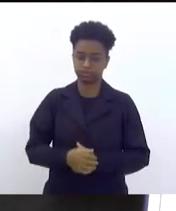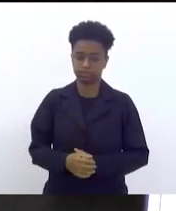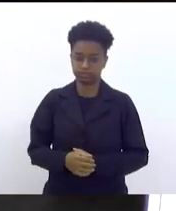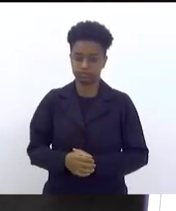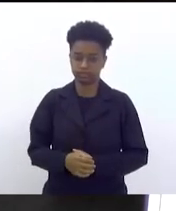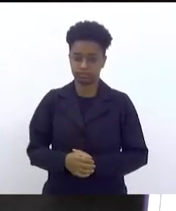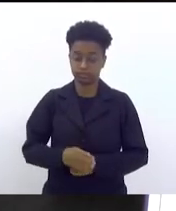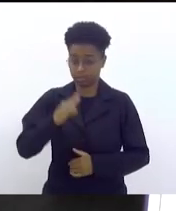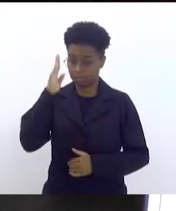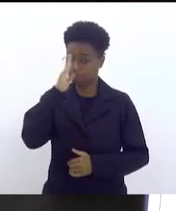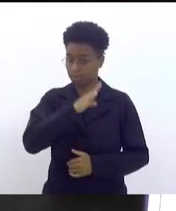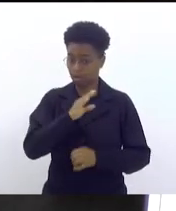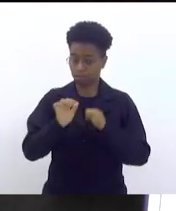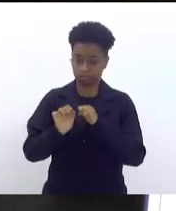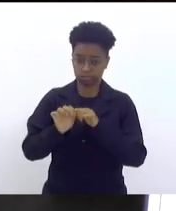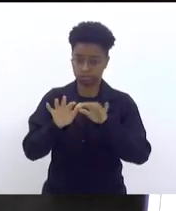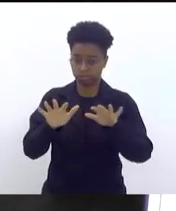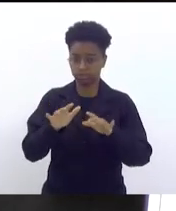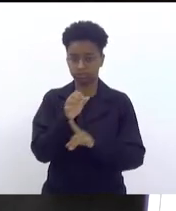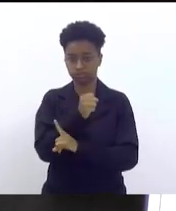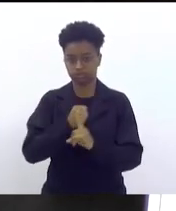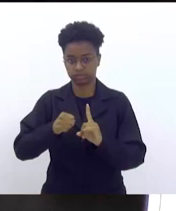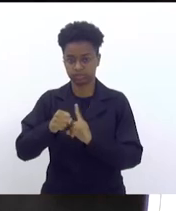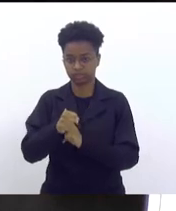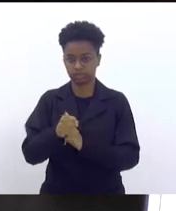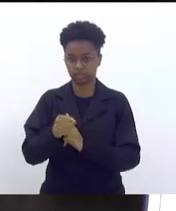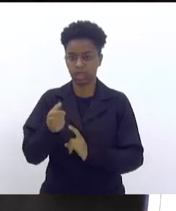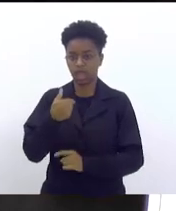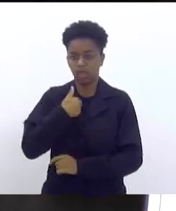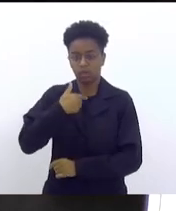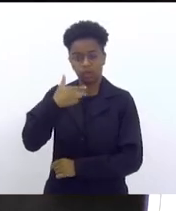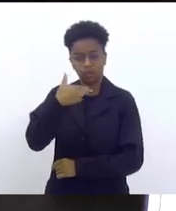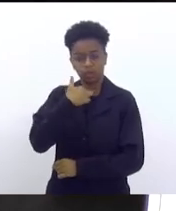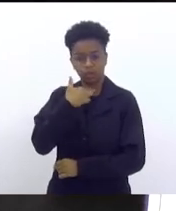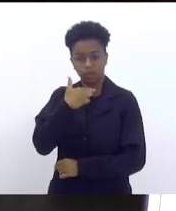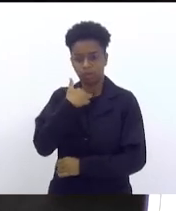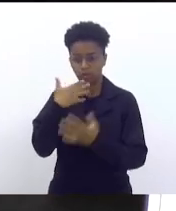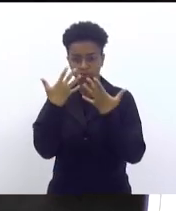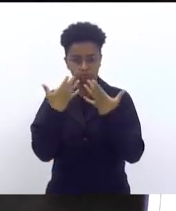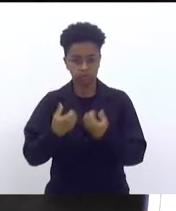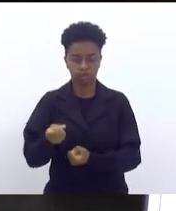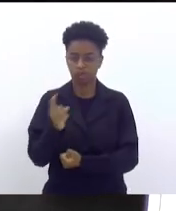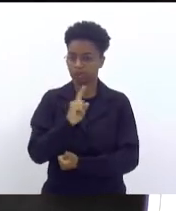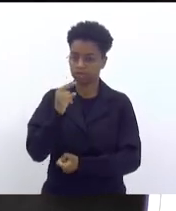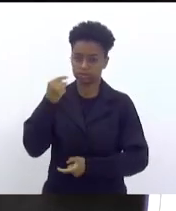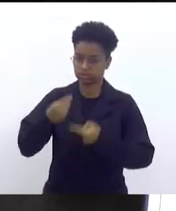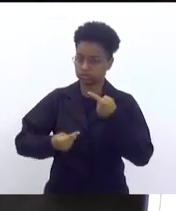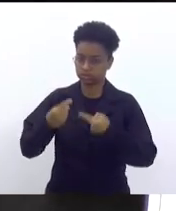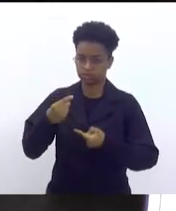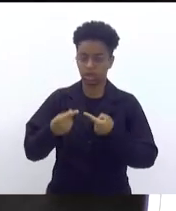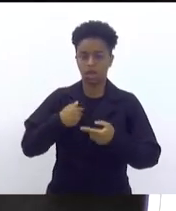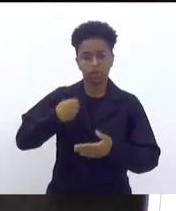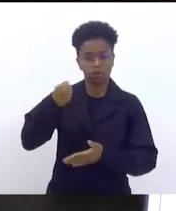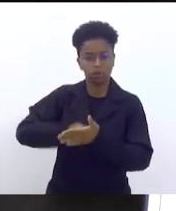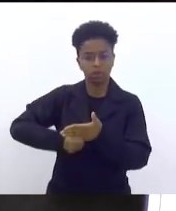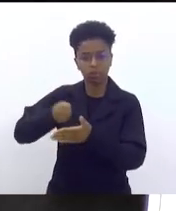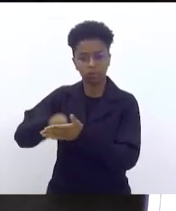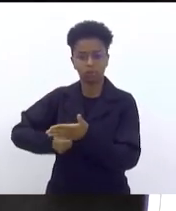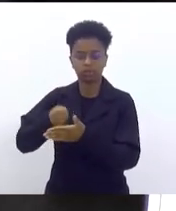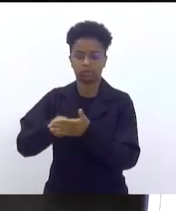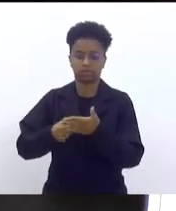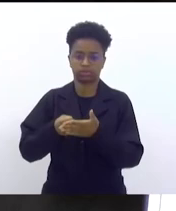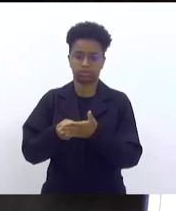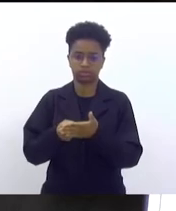maléficas esta sociedade eu não posso e não vou aceitar uma discussão não vou aceitar vou lutar com todas as minhas forças